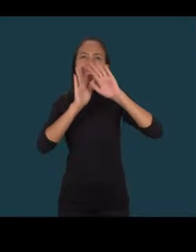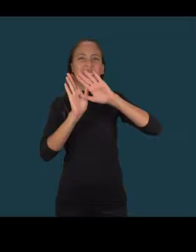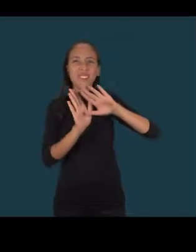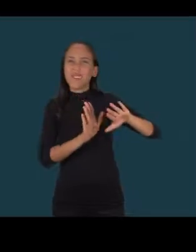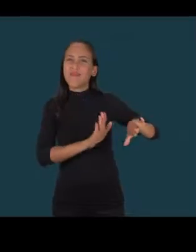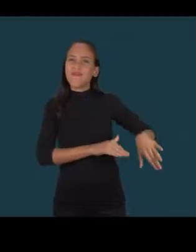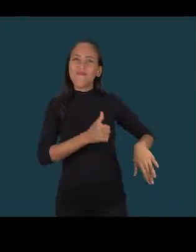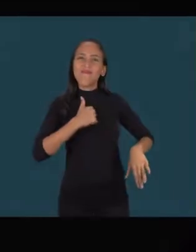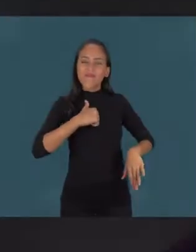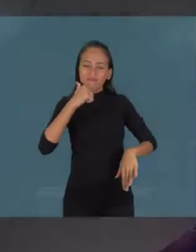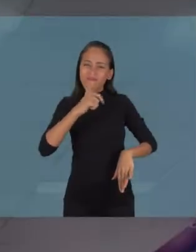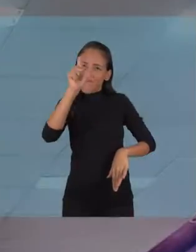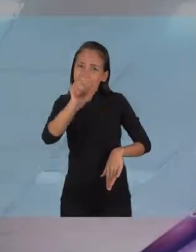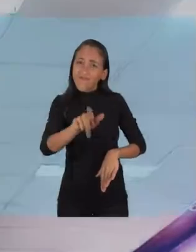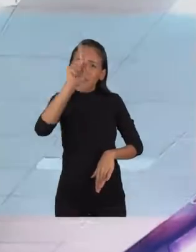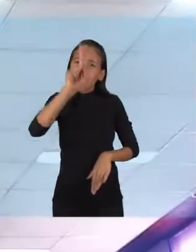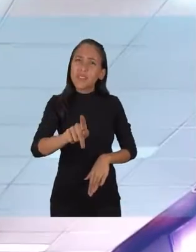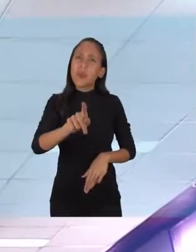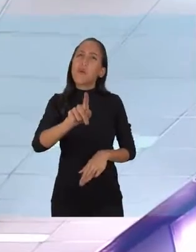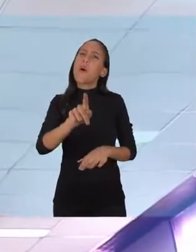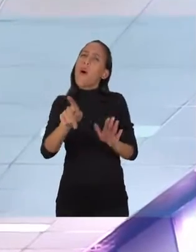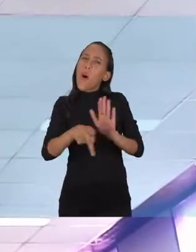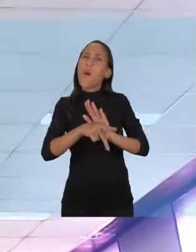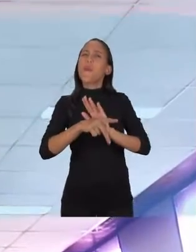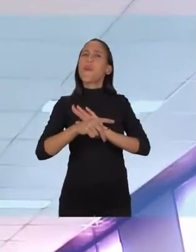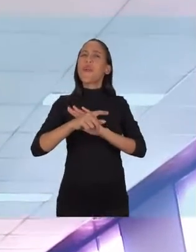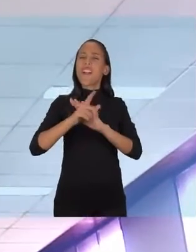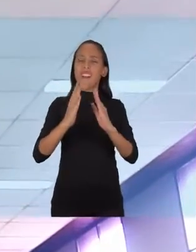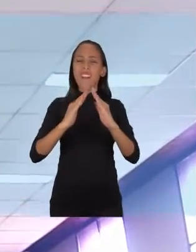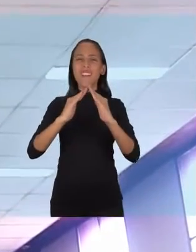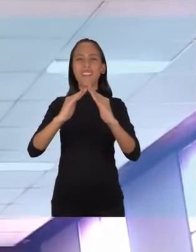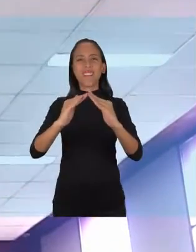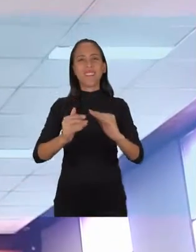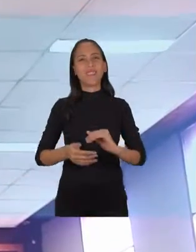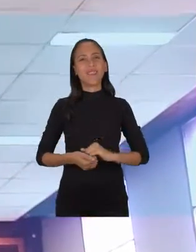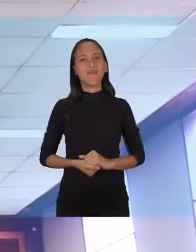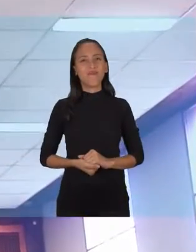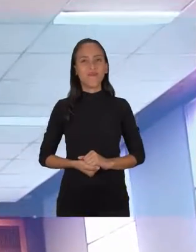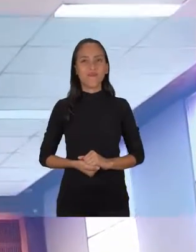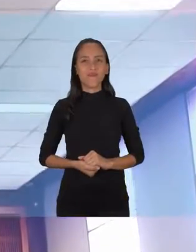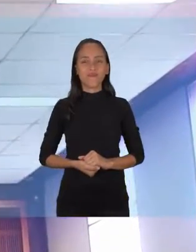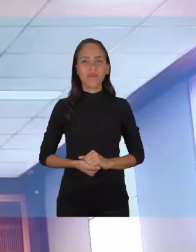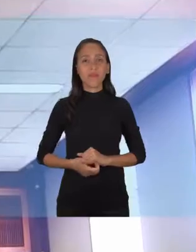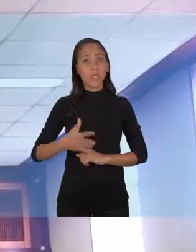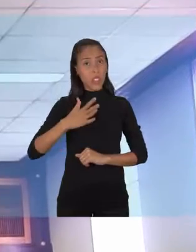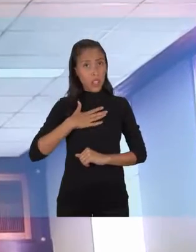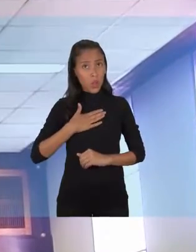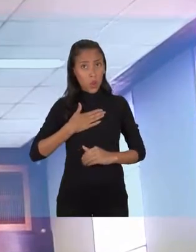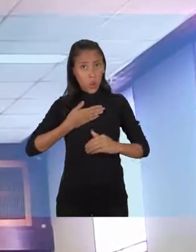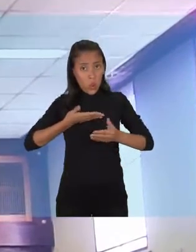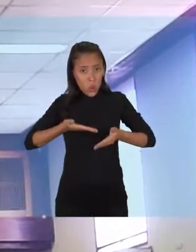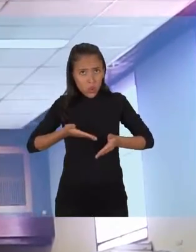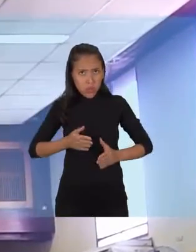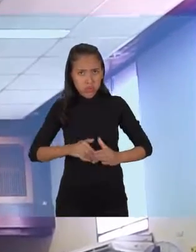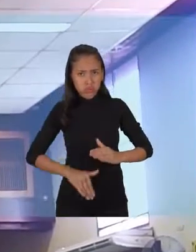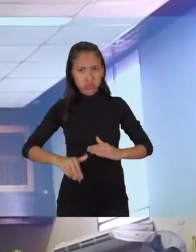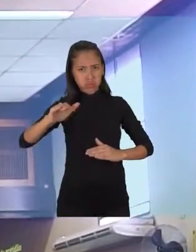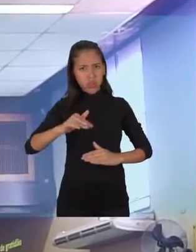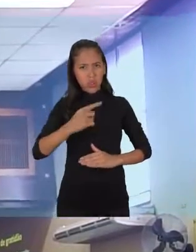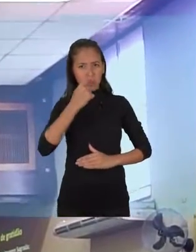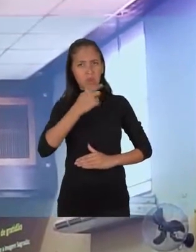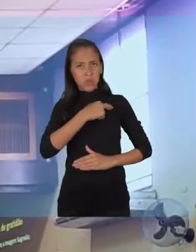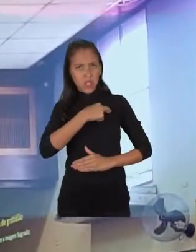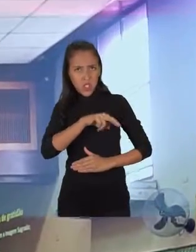te define, você é seu próprio. Eu não cresci na religião, né? Então, depois que eu conheci o